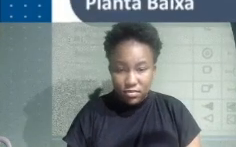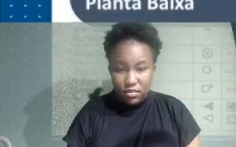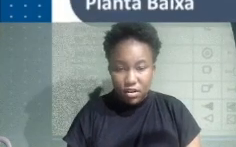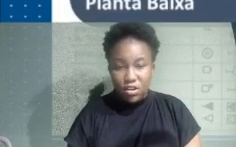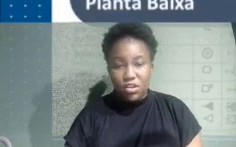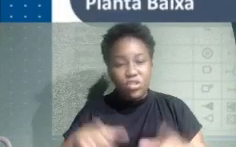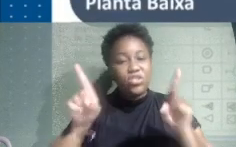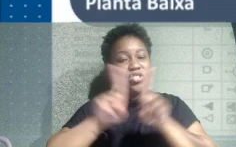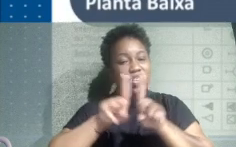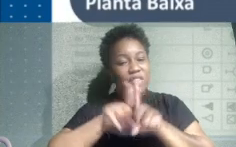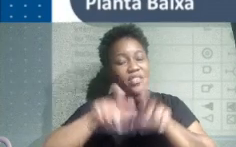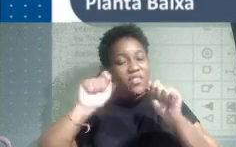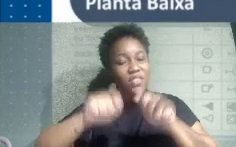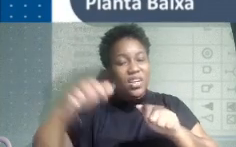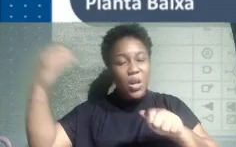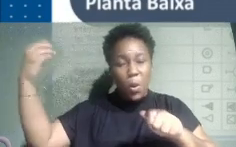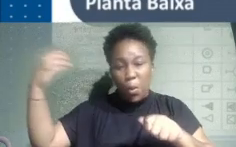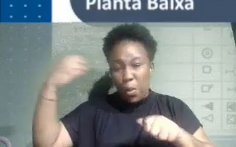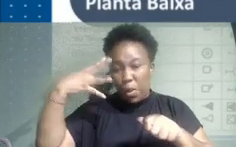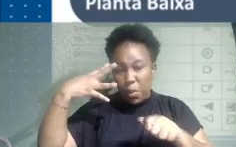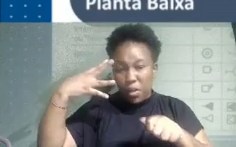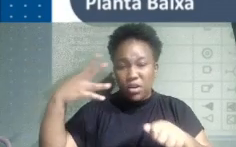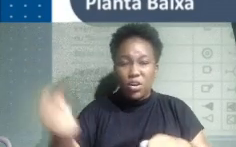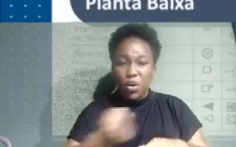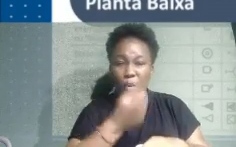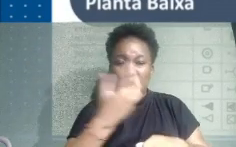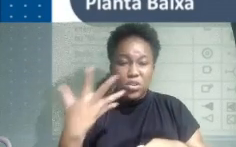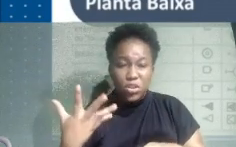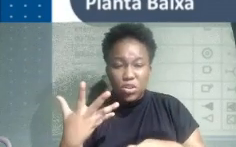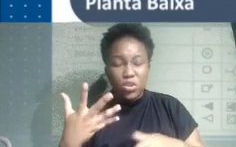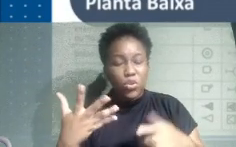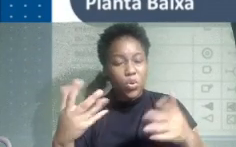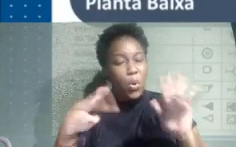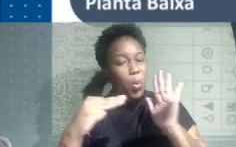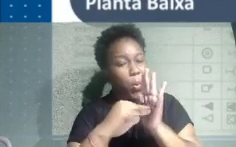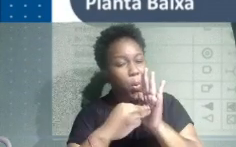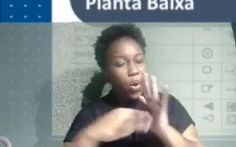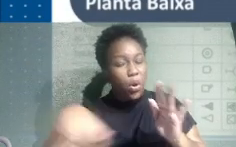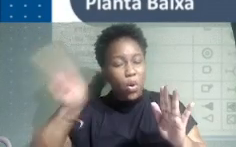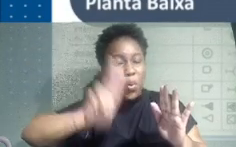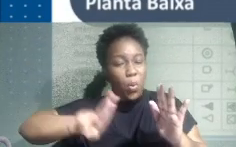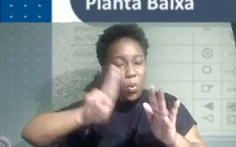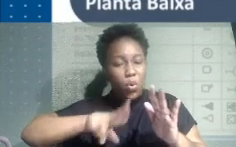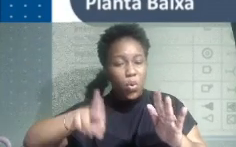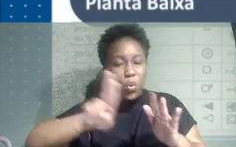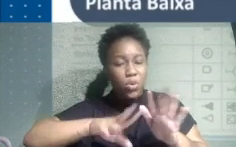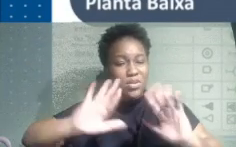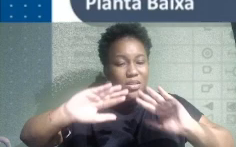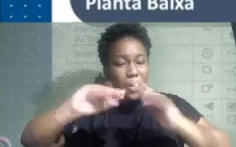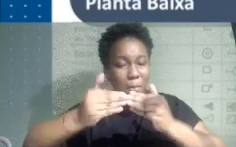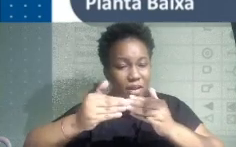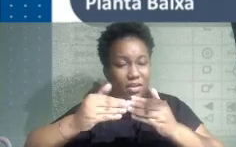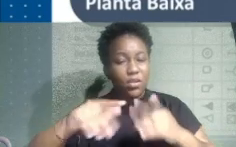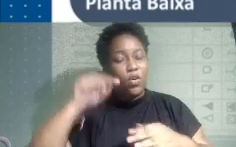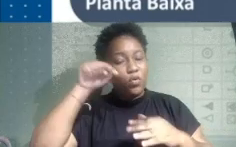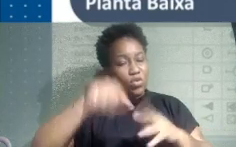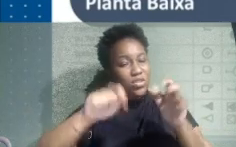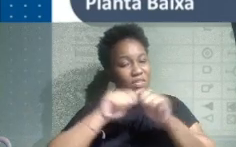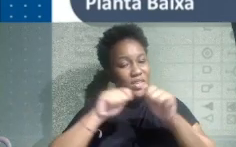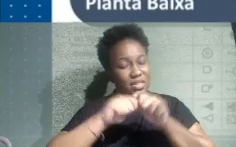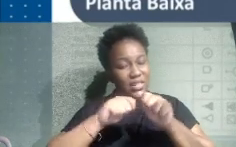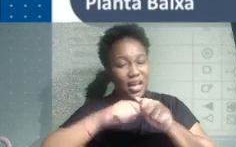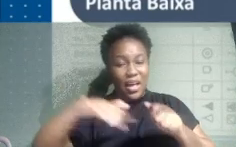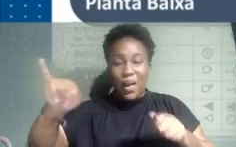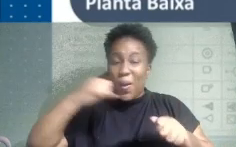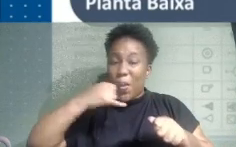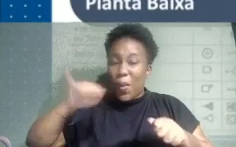da potência da iluminação, pessoal, número de tomadas de uso geral, número de tomada de uso específico e definição do número de circuitos, quando você for fazer o dimensionamento